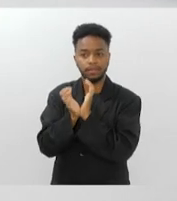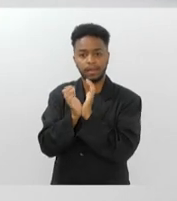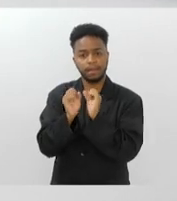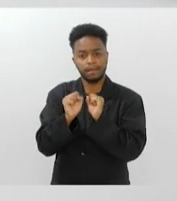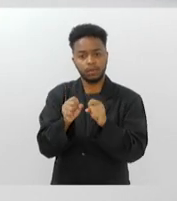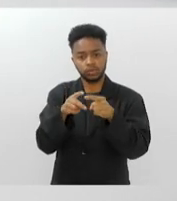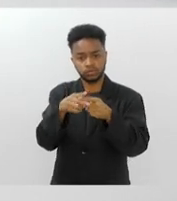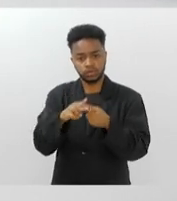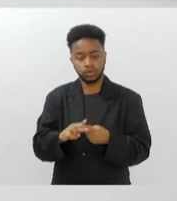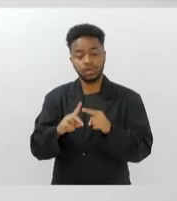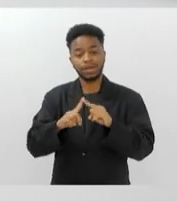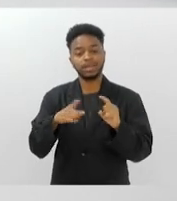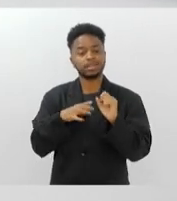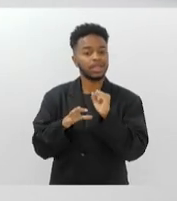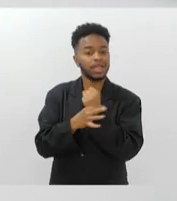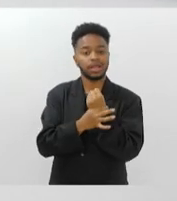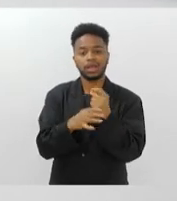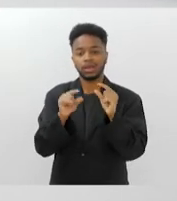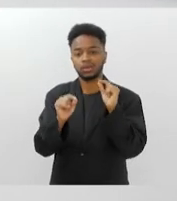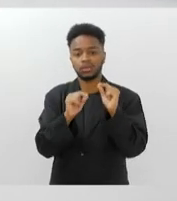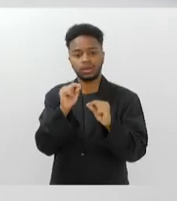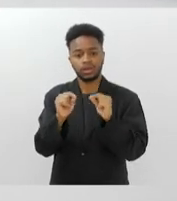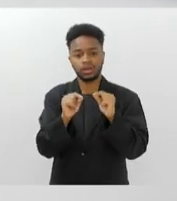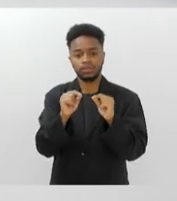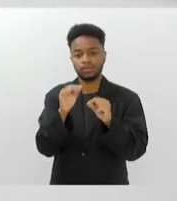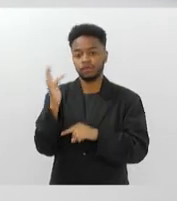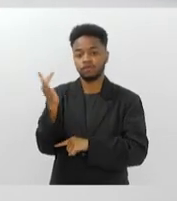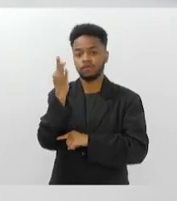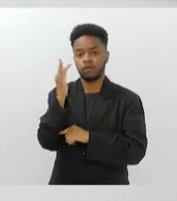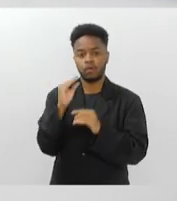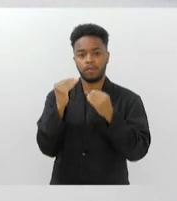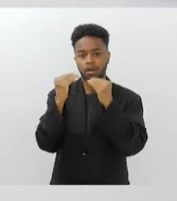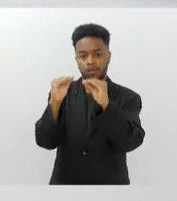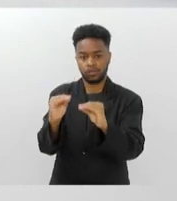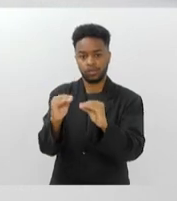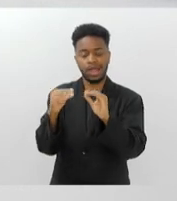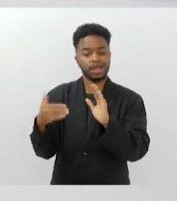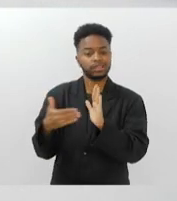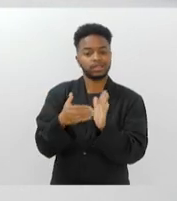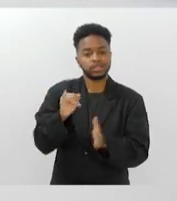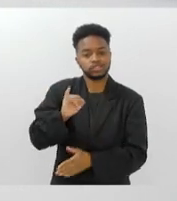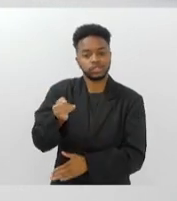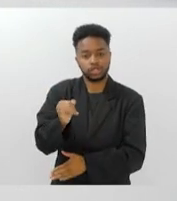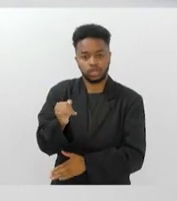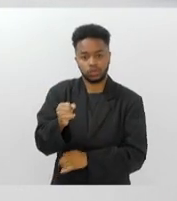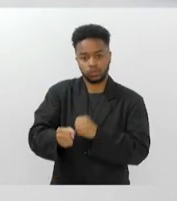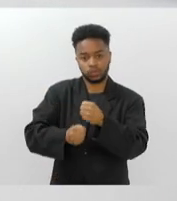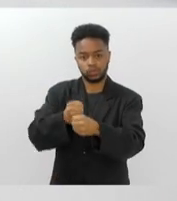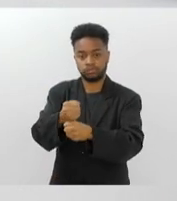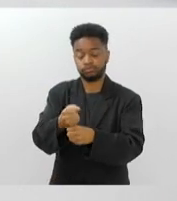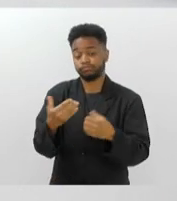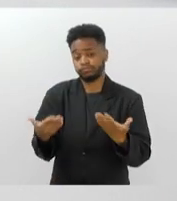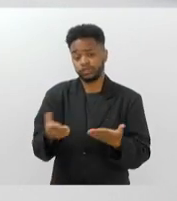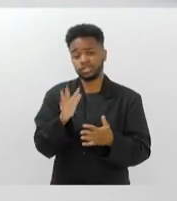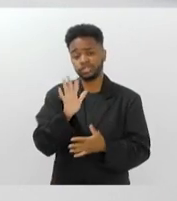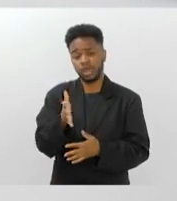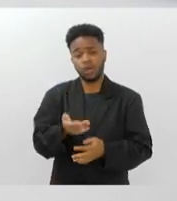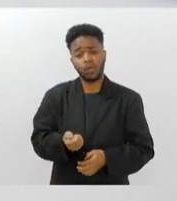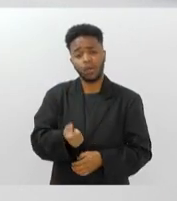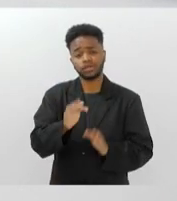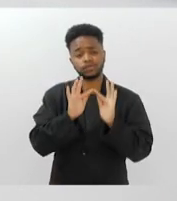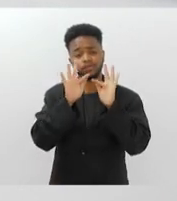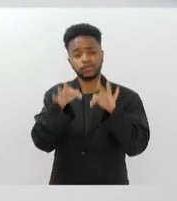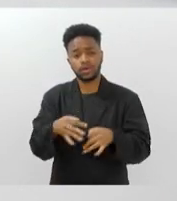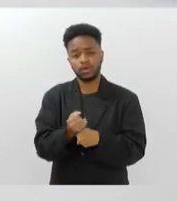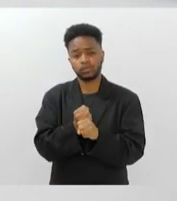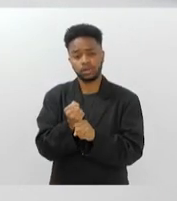a garantia pelo menos formalmente colocada até janeiro do ano que vem ou seja o ano já está acabando daqui a pouco nós estamos